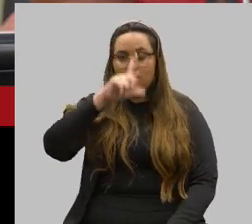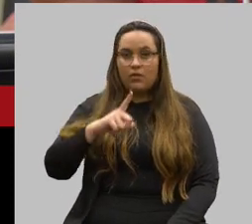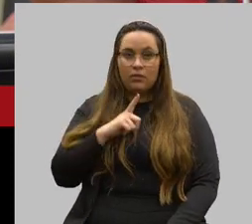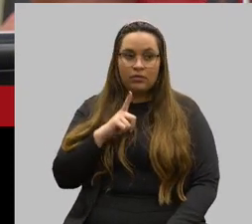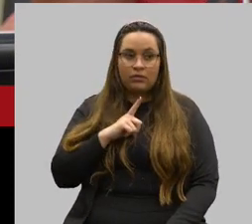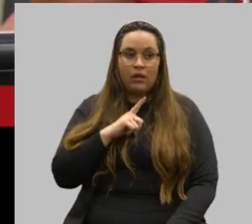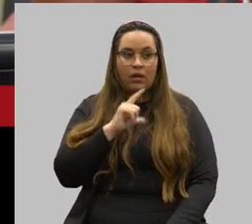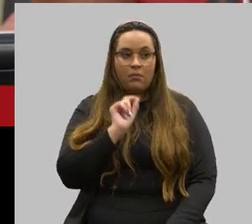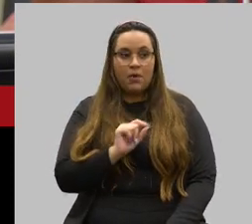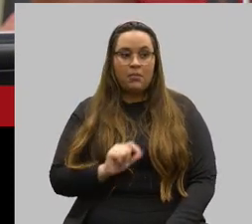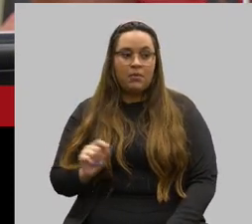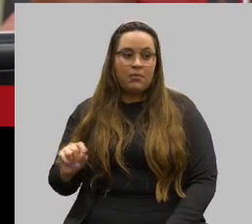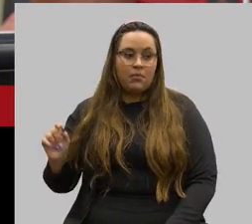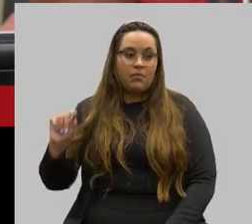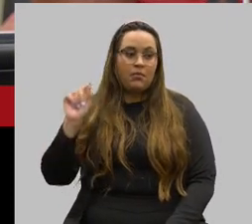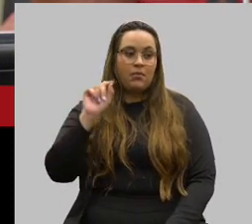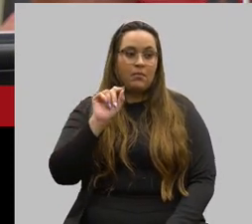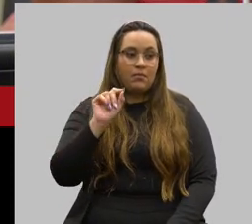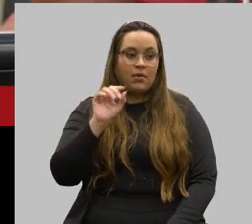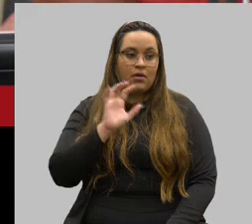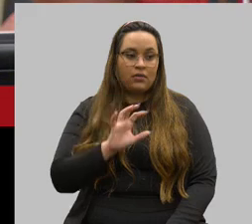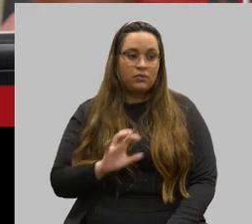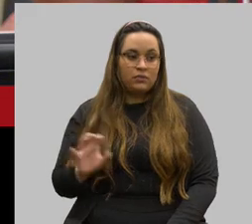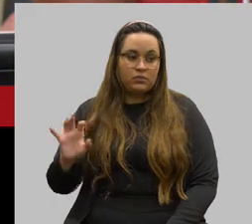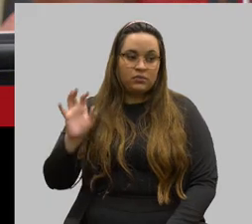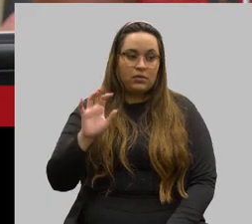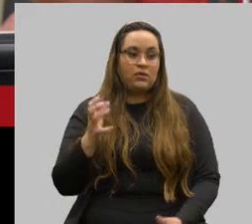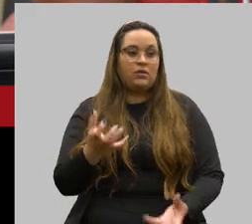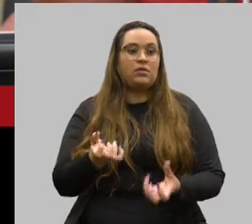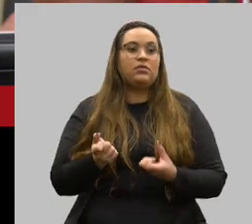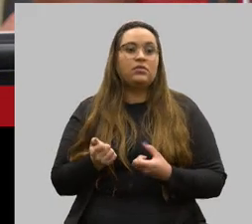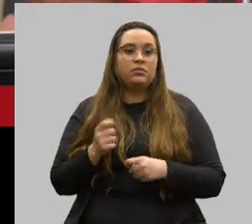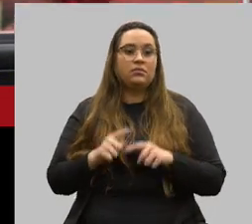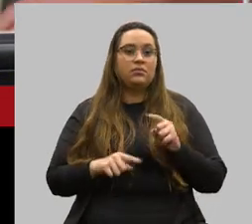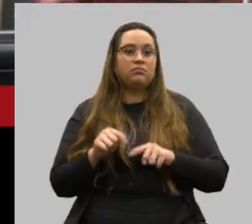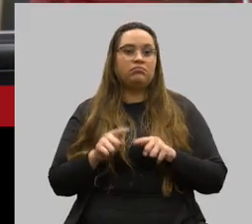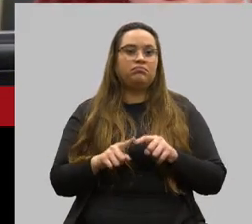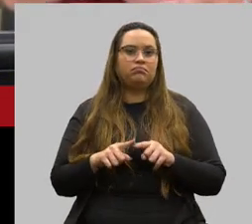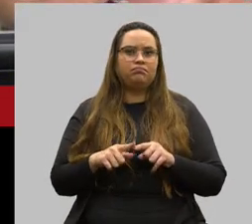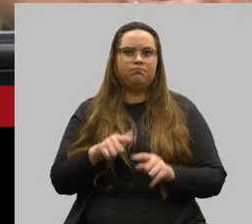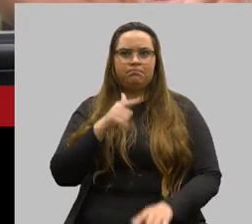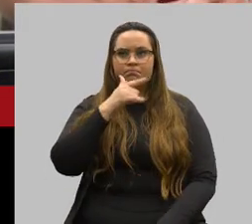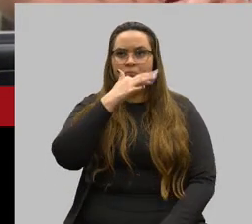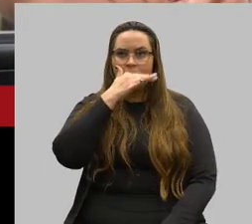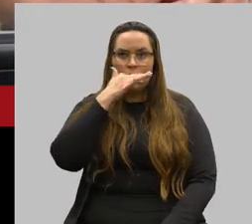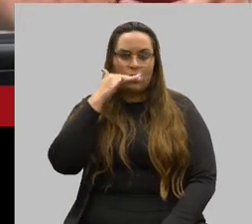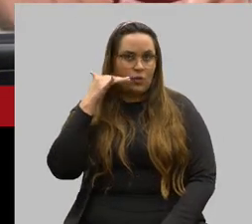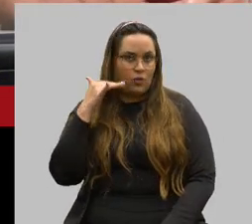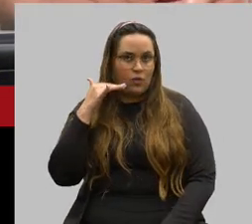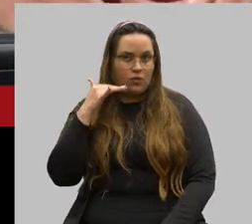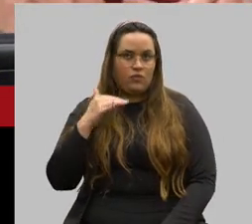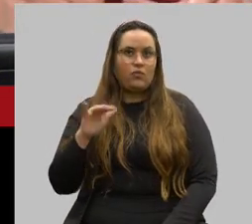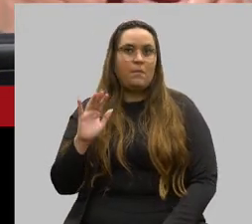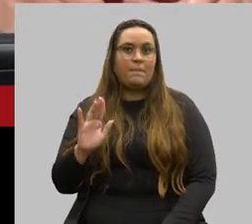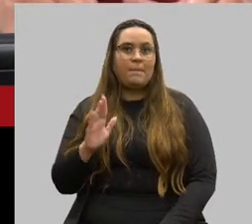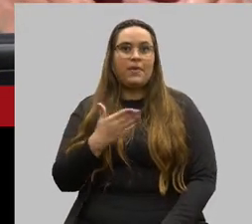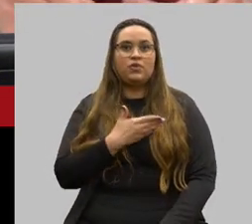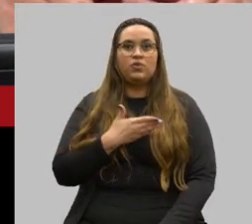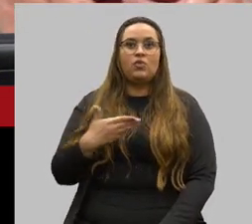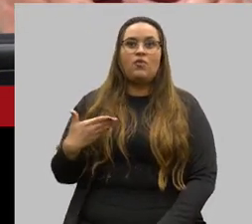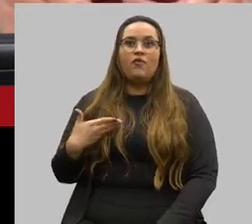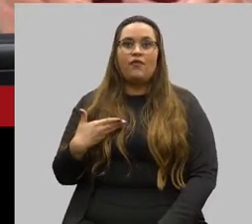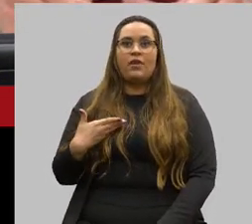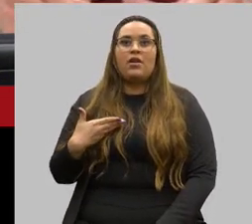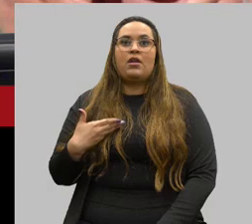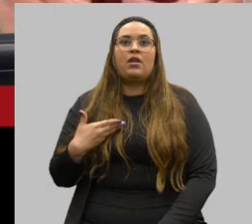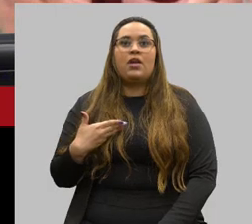delegacias regionais do Estado né que receberam equipamentos novinhos mas é que a gente vê é que o governo do estado não vem